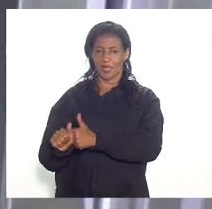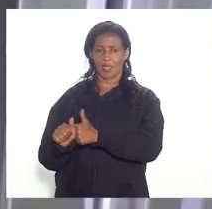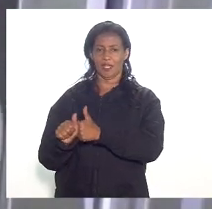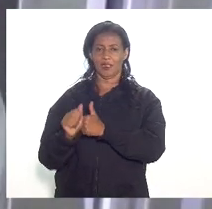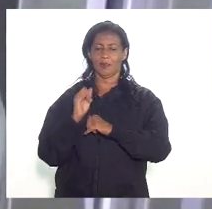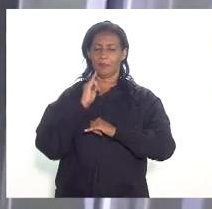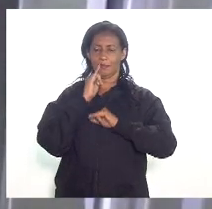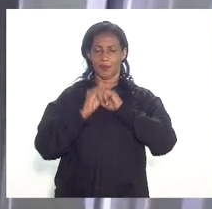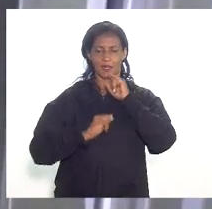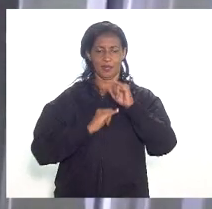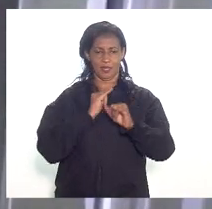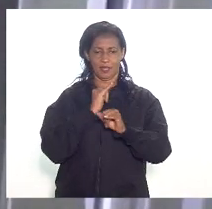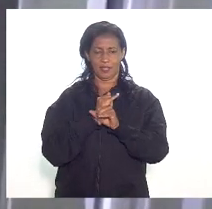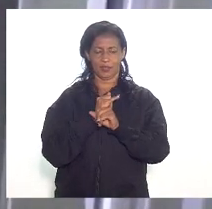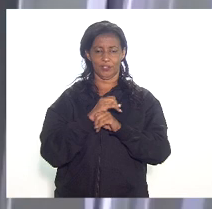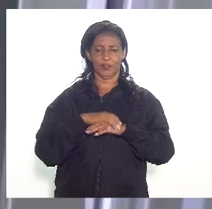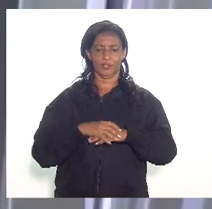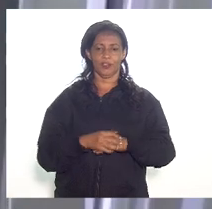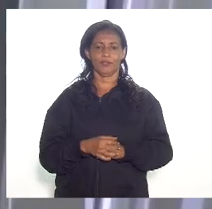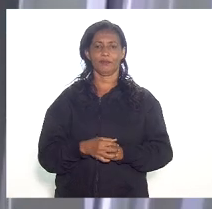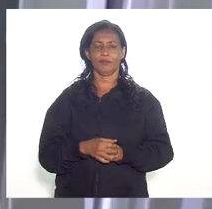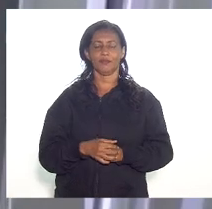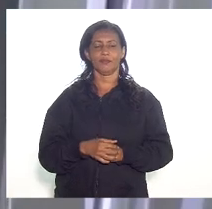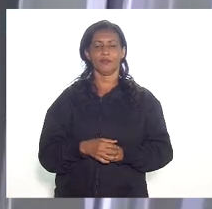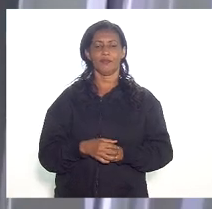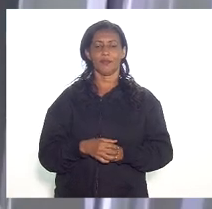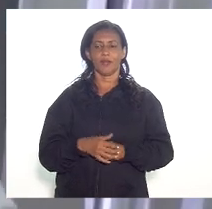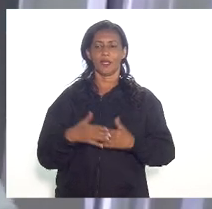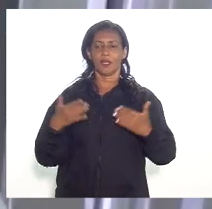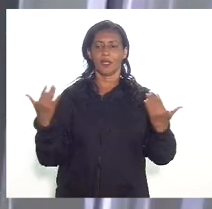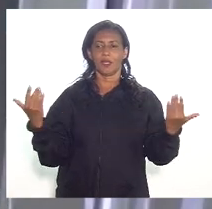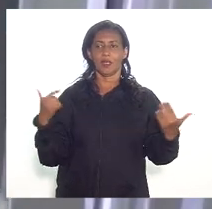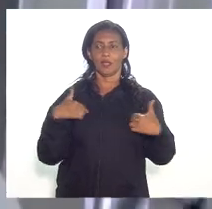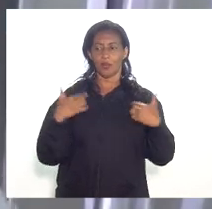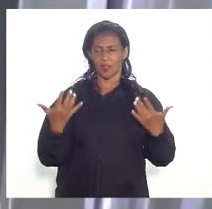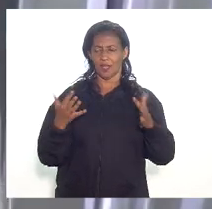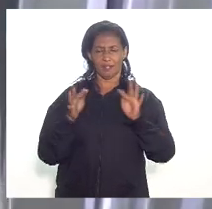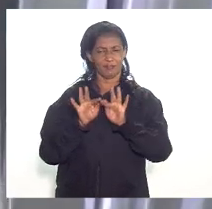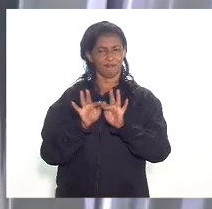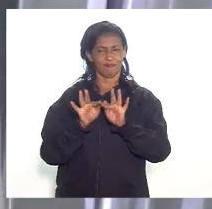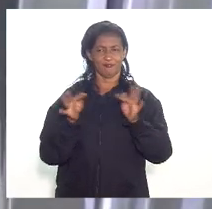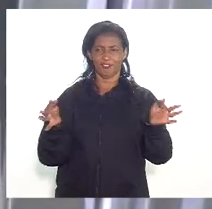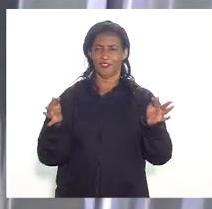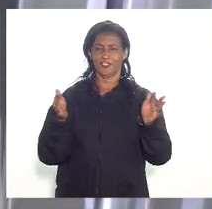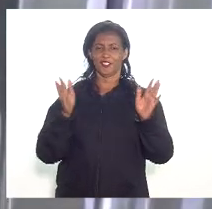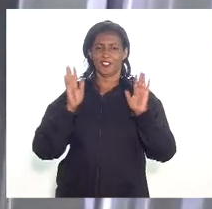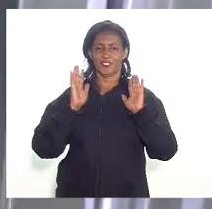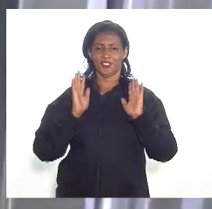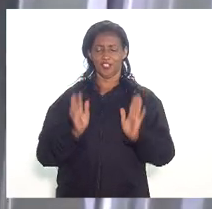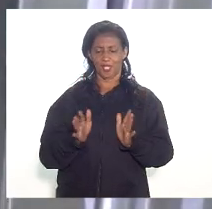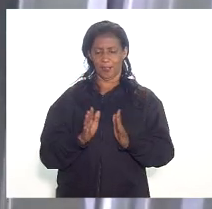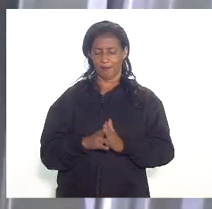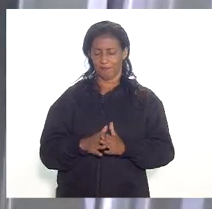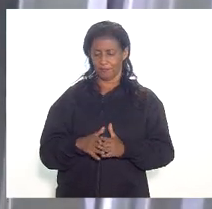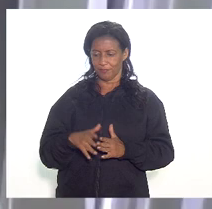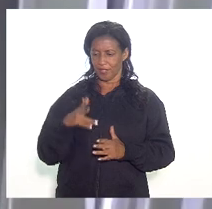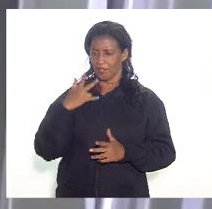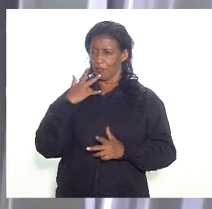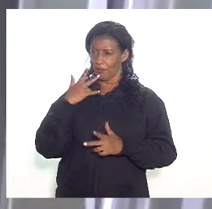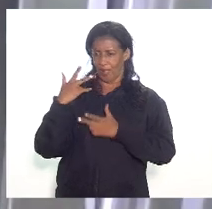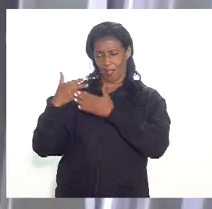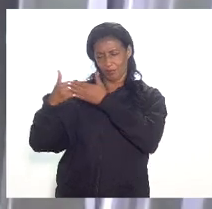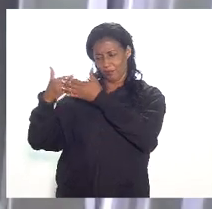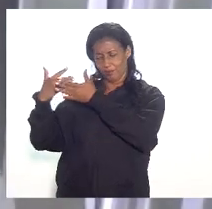acompanham pela tv alérgica eu quero simplesmente já fui antecedido aqui por oradores cujos